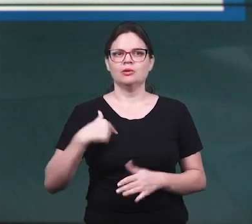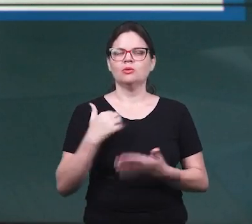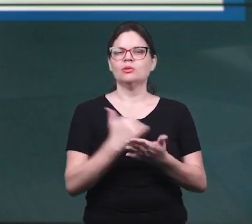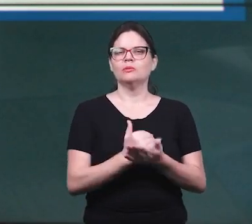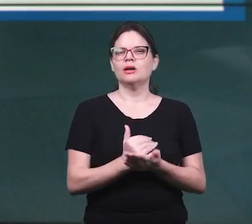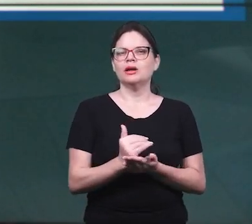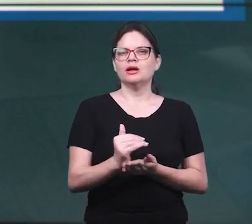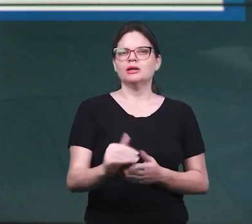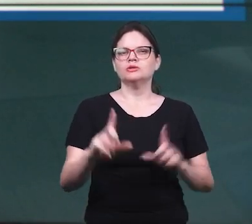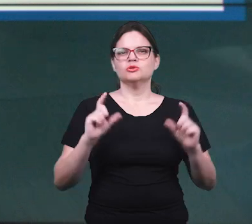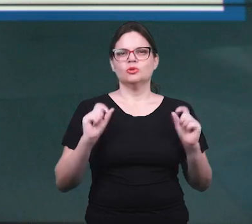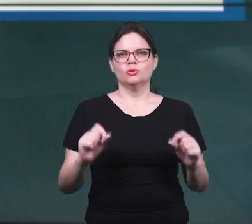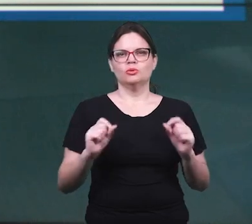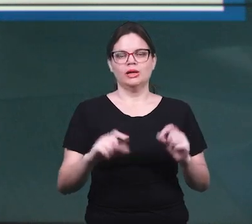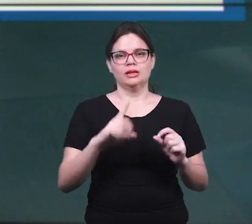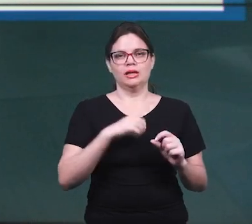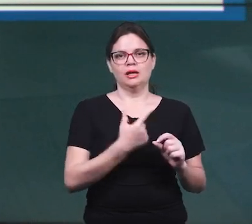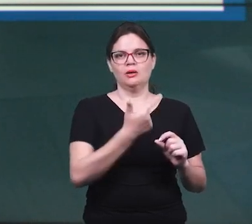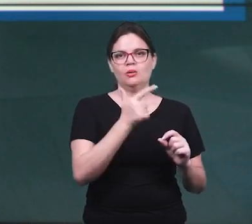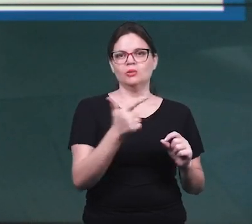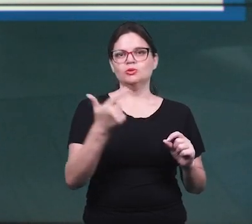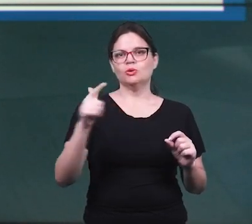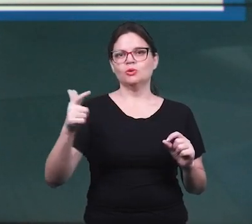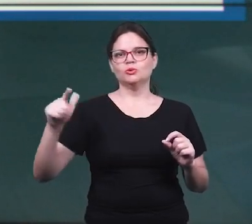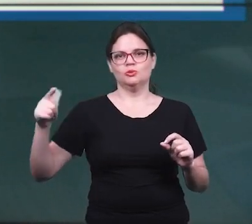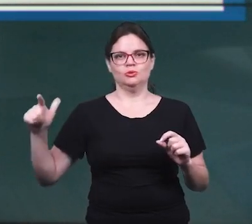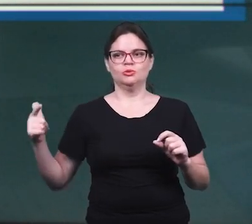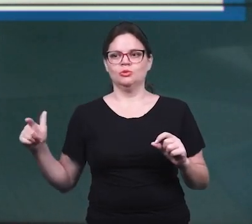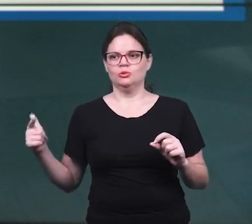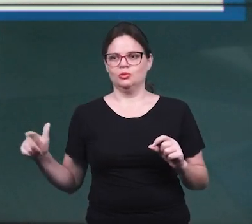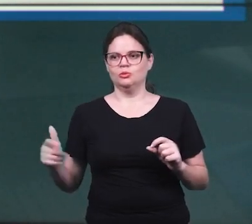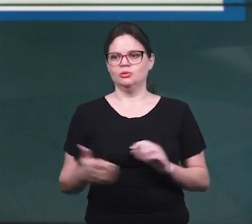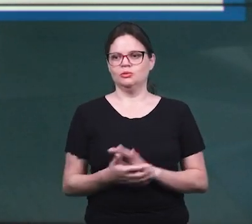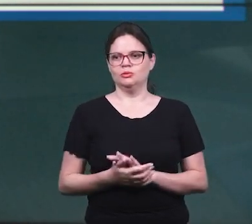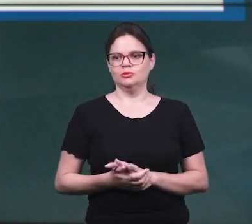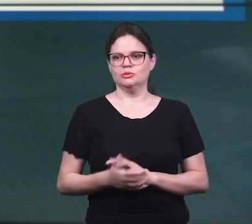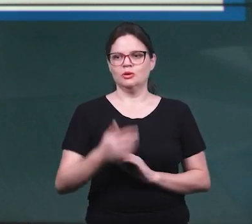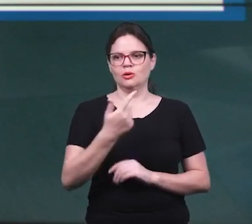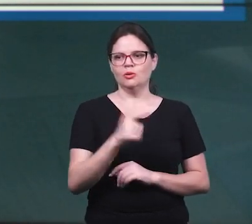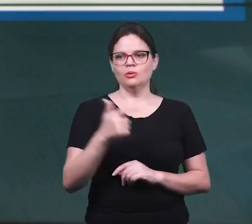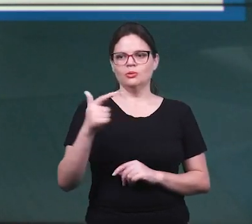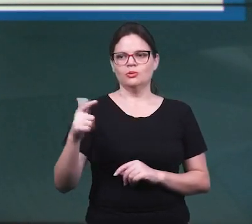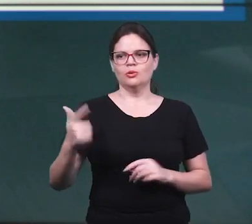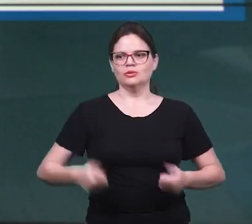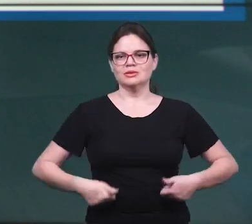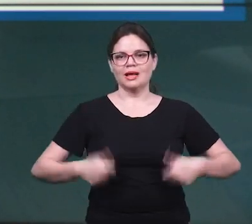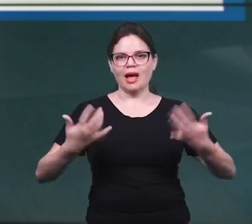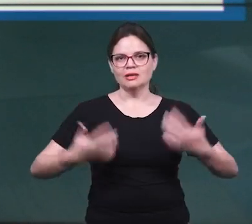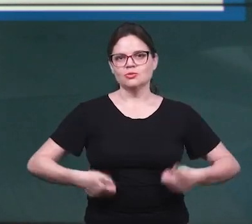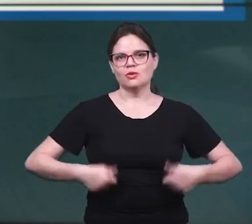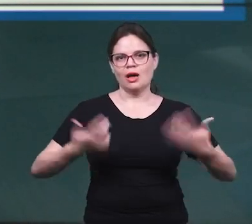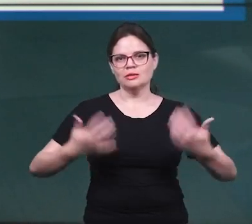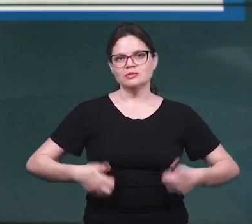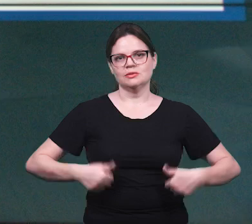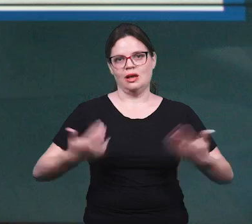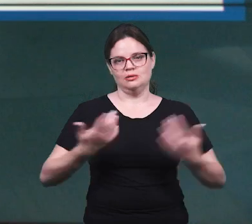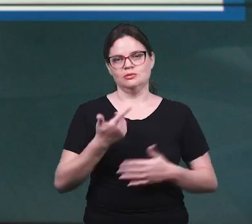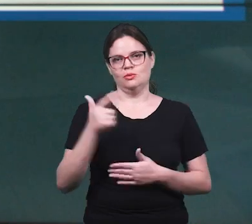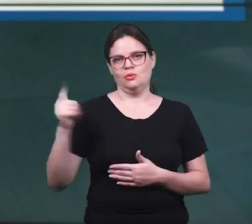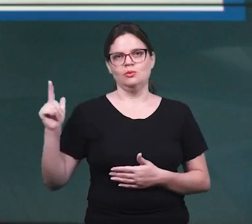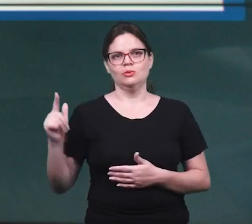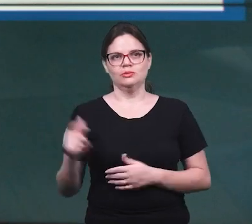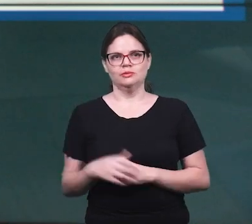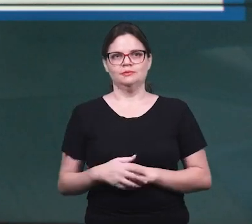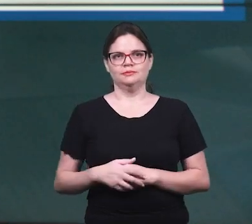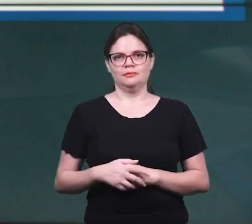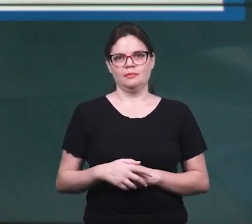gerar outros gastos além dos gastos essenciais, mesmo que sejam